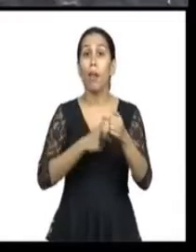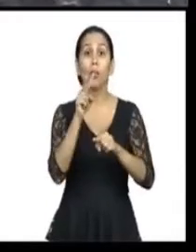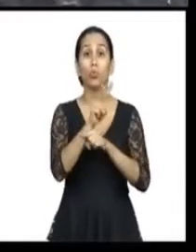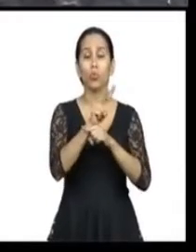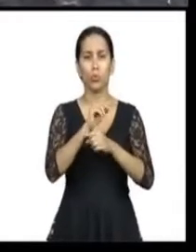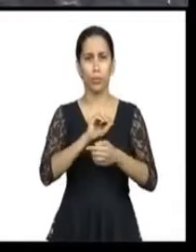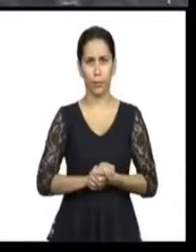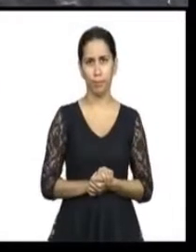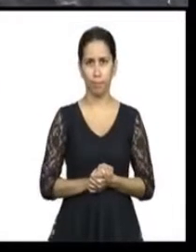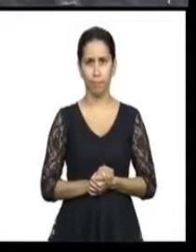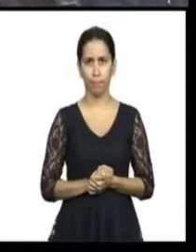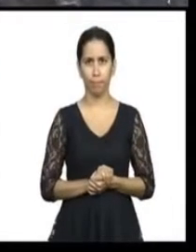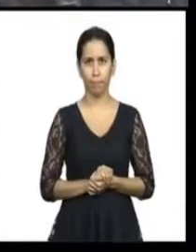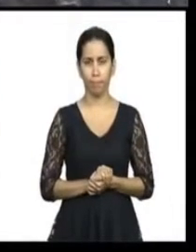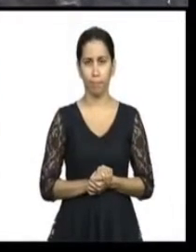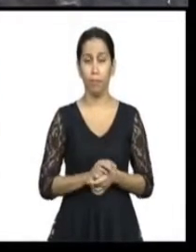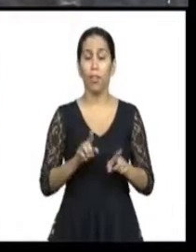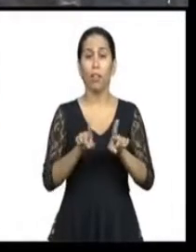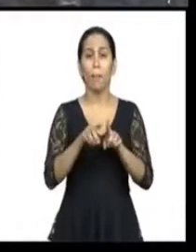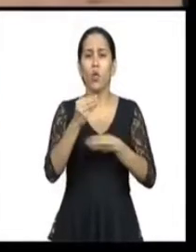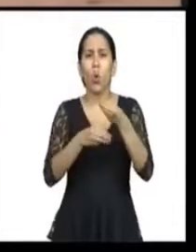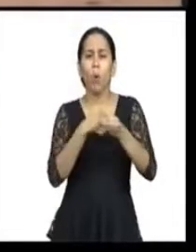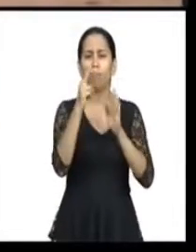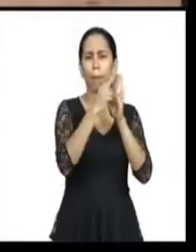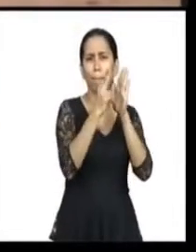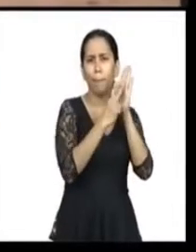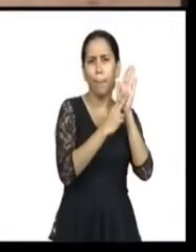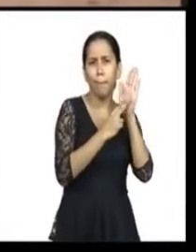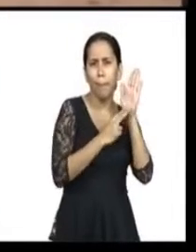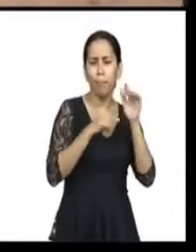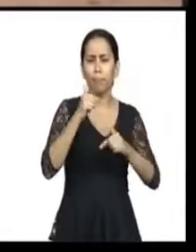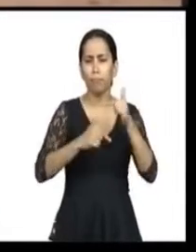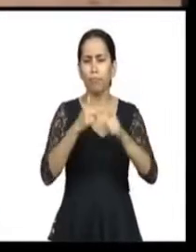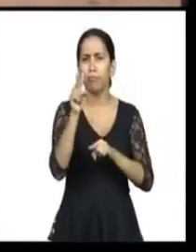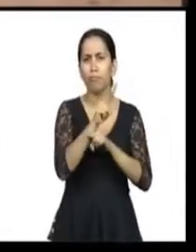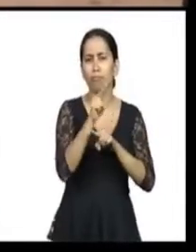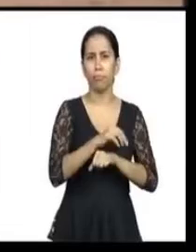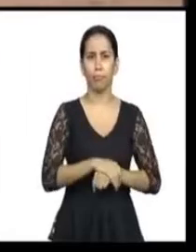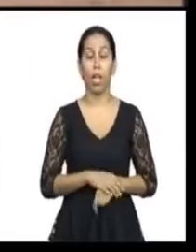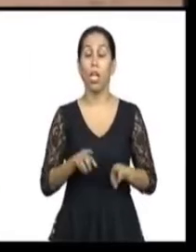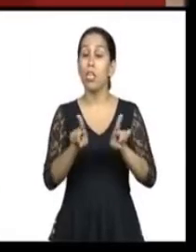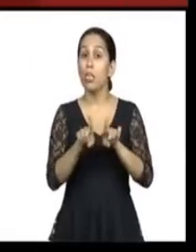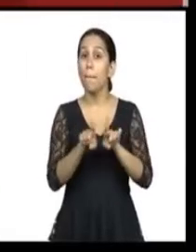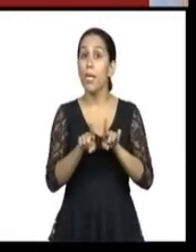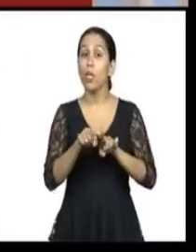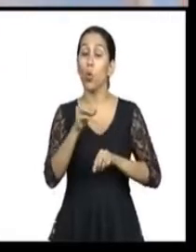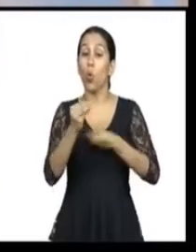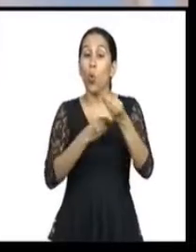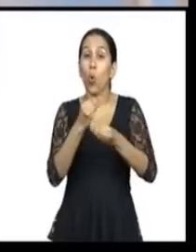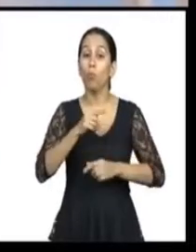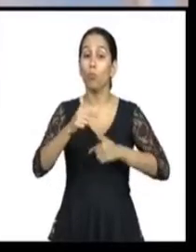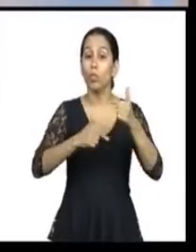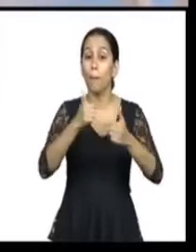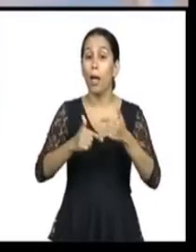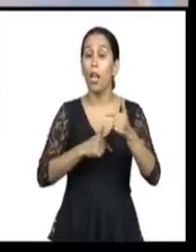de realizar uma operação com segurança e o cuidado com as sinalizações. Operar um equipamento